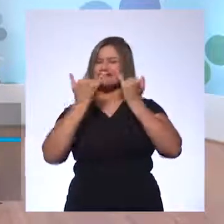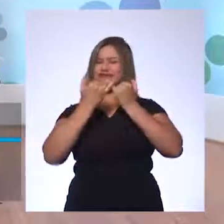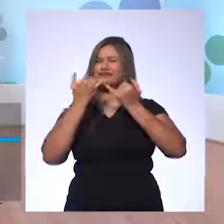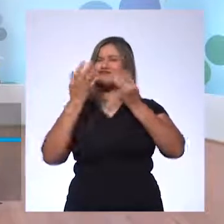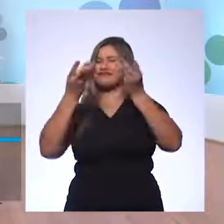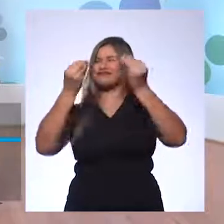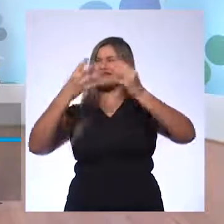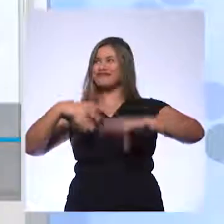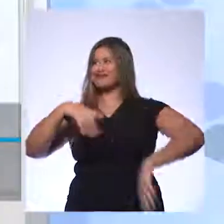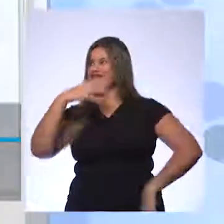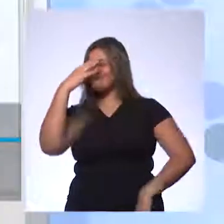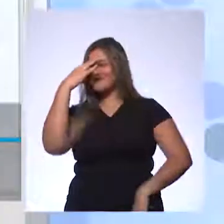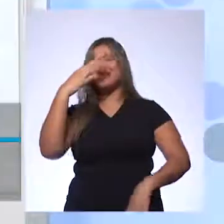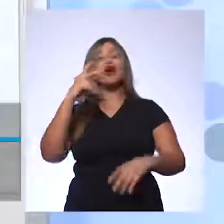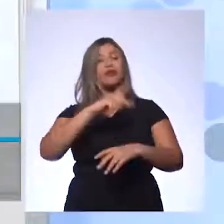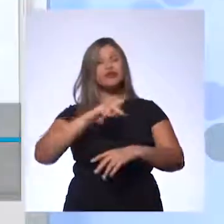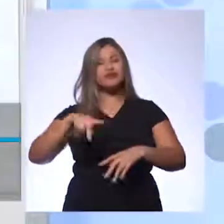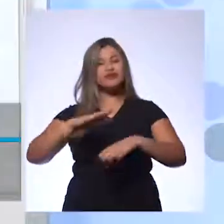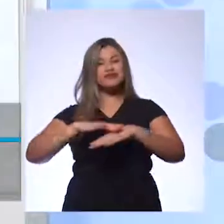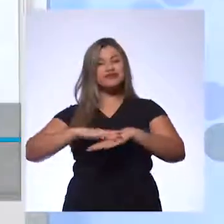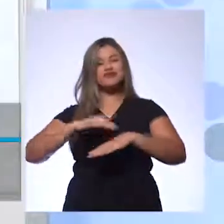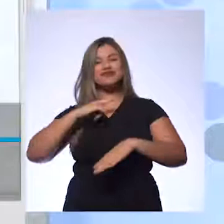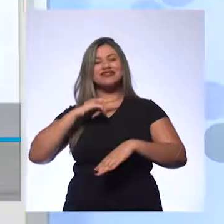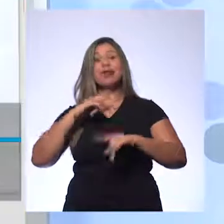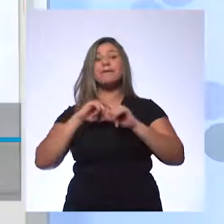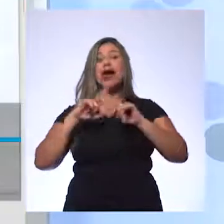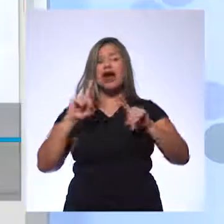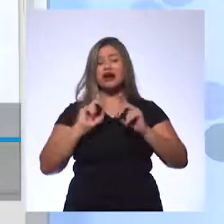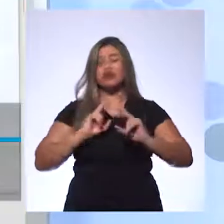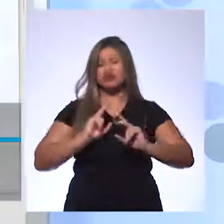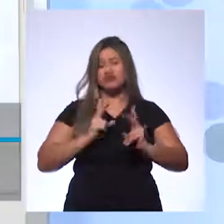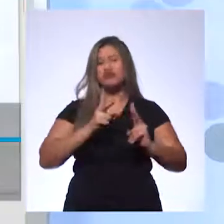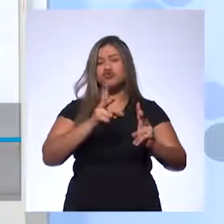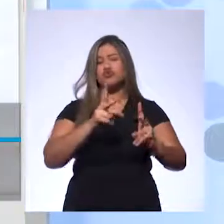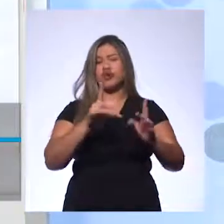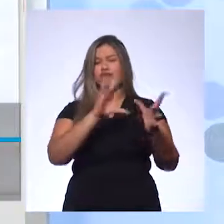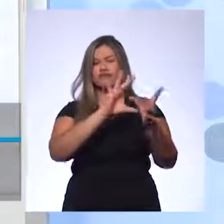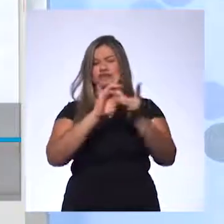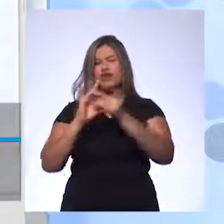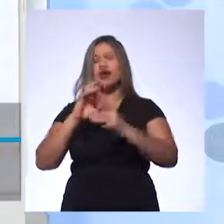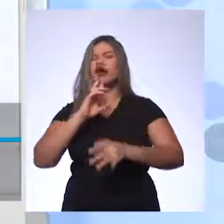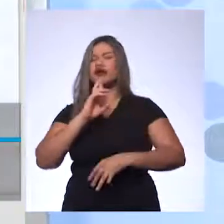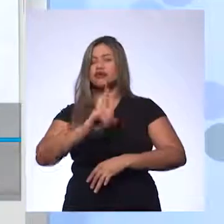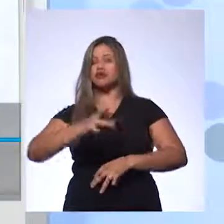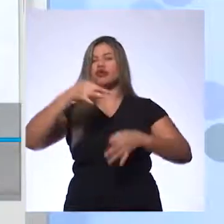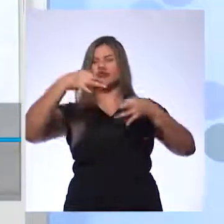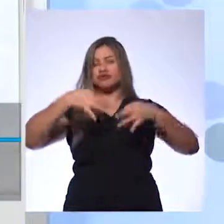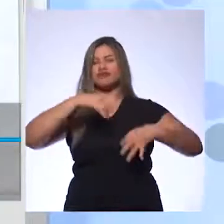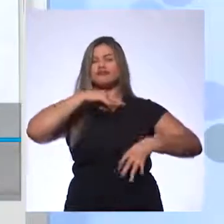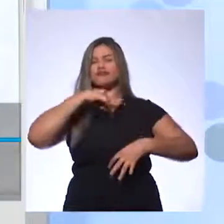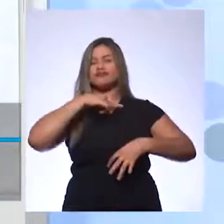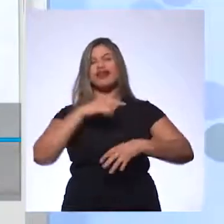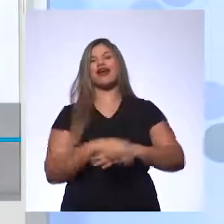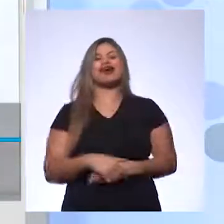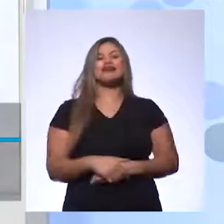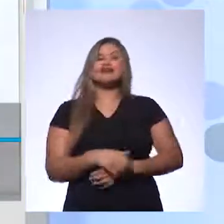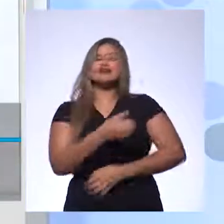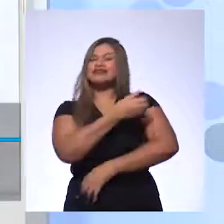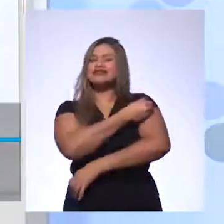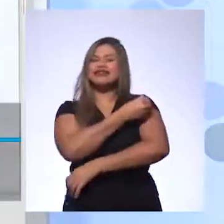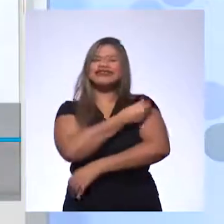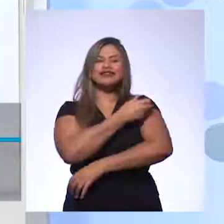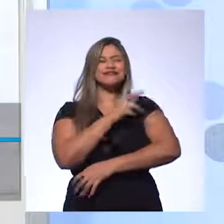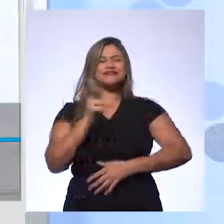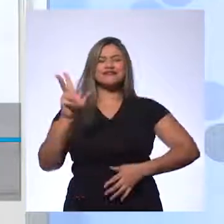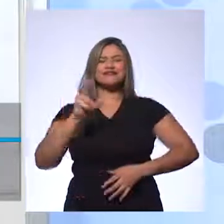só E lembra que a professora Fernanda vai fazer nós vamos então contextualizar as respostas estão muito boas ao sexto ano ele